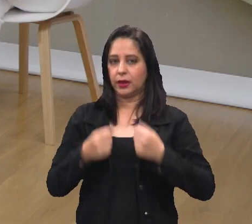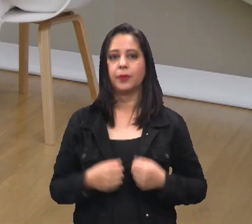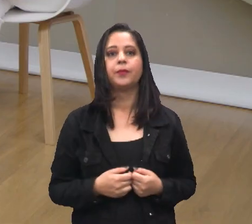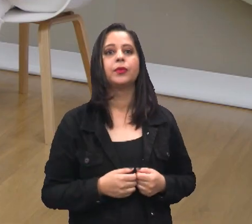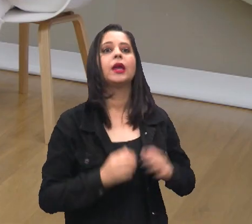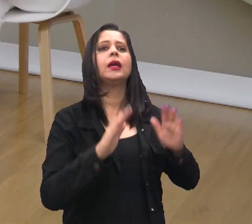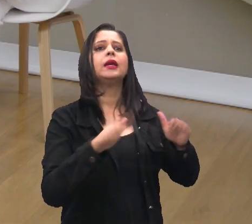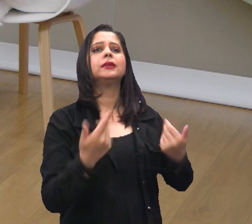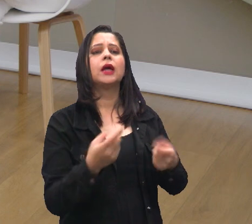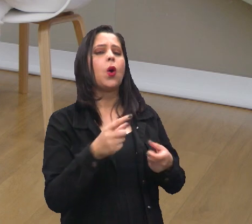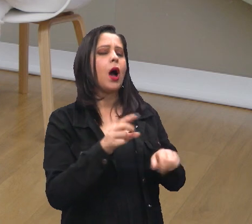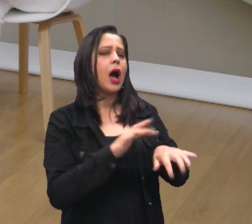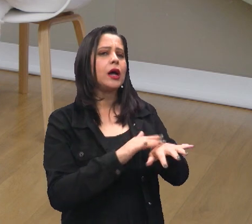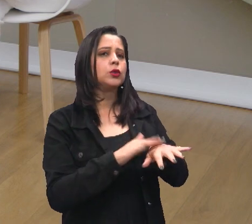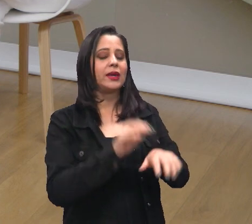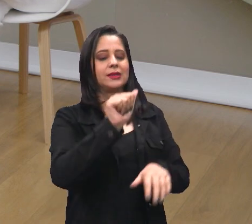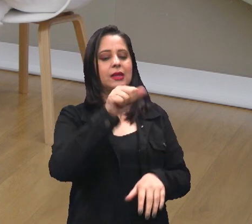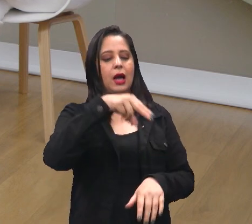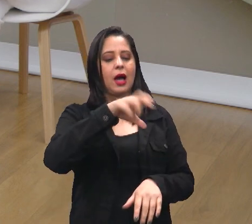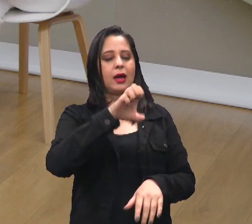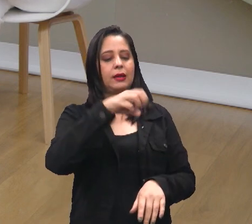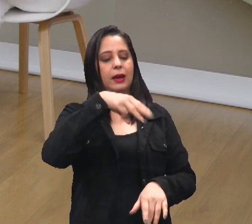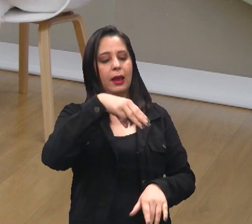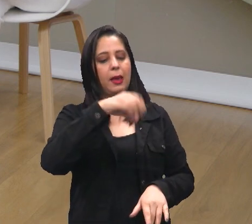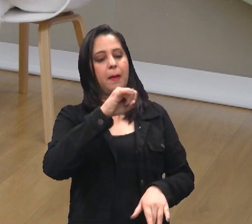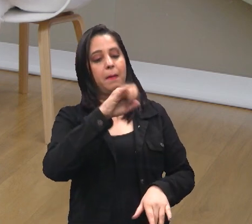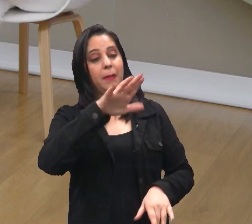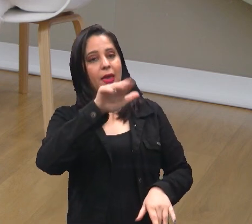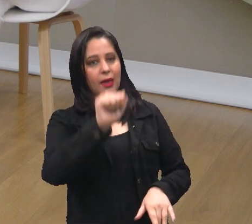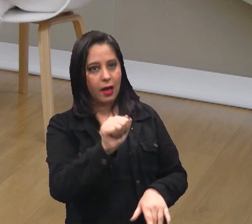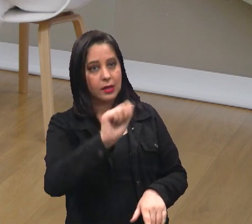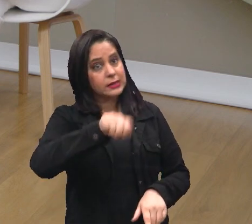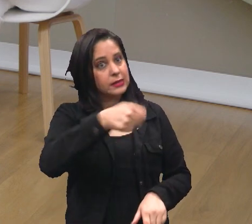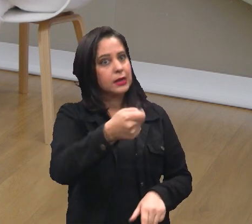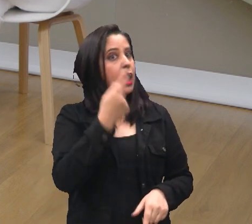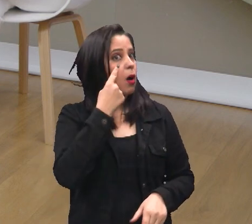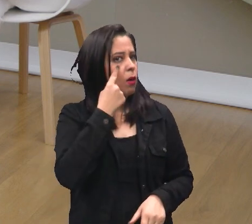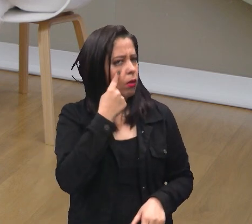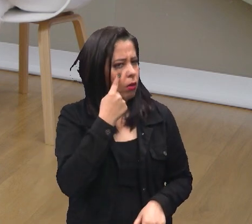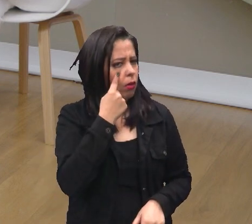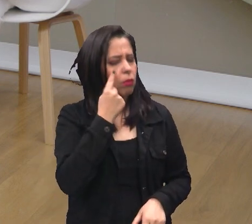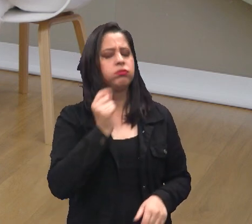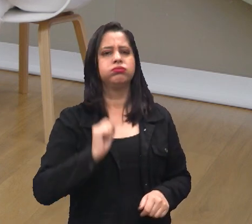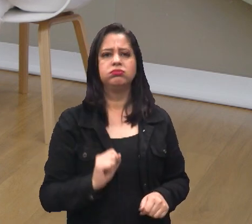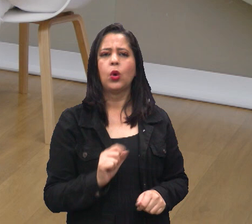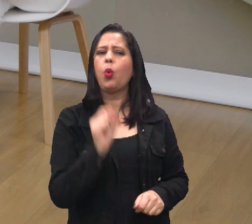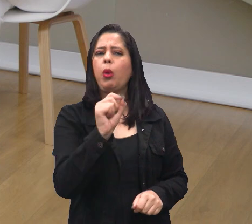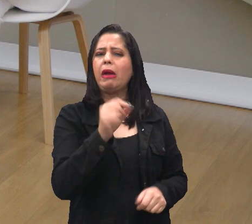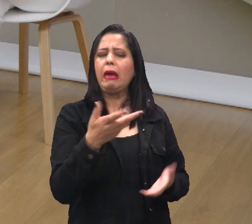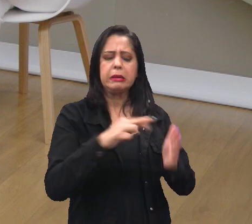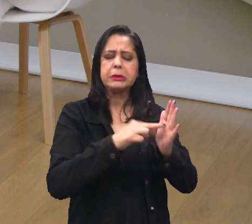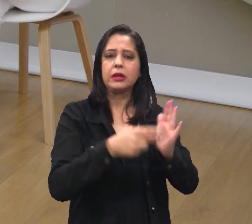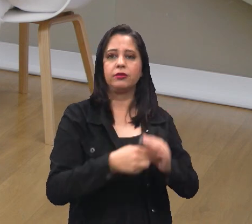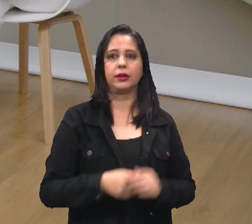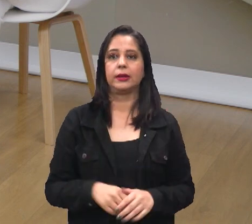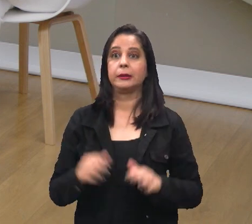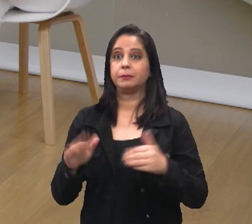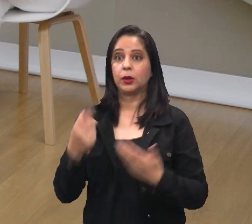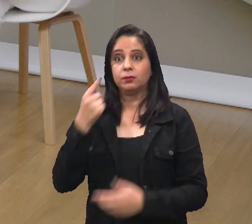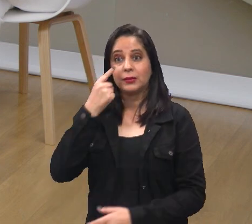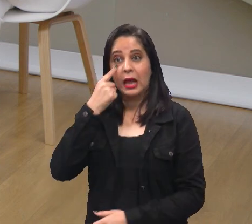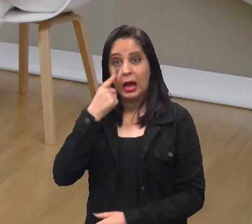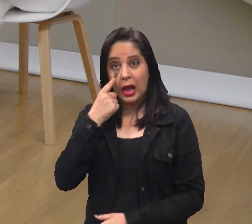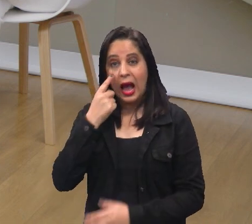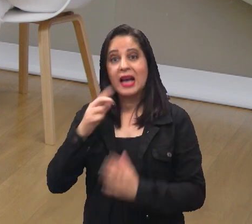pela anemia, que é uma das doenças mais comuns ou uma das mais conhecidas. O que é a anemia? A anemia é a redução